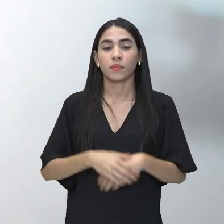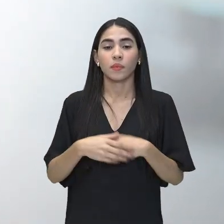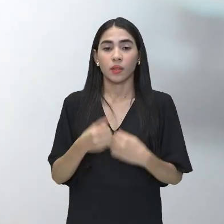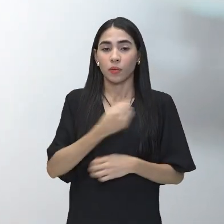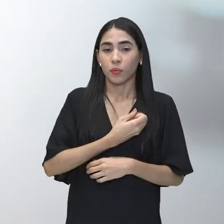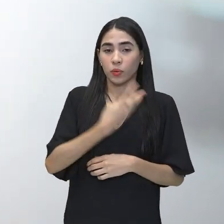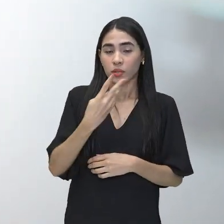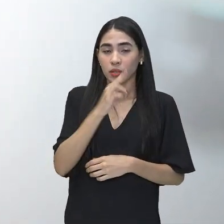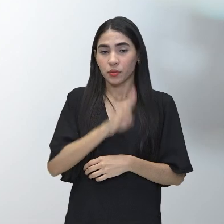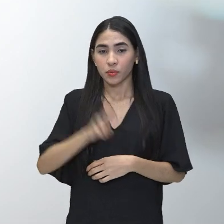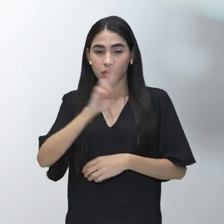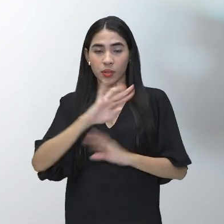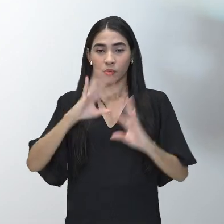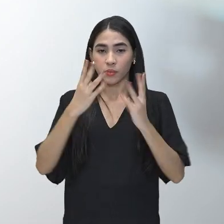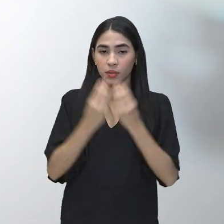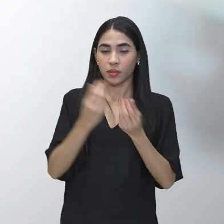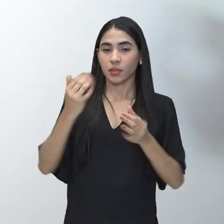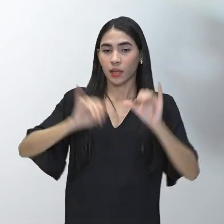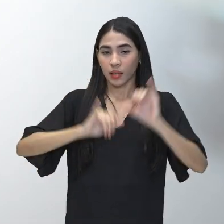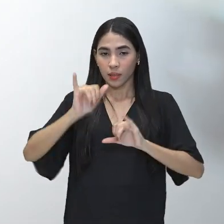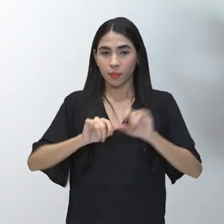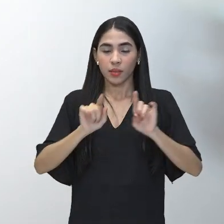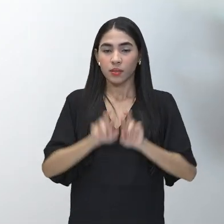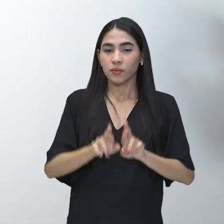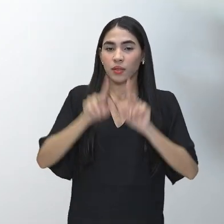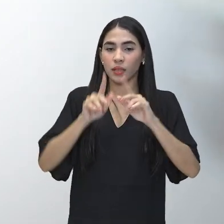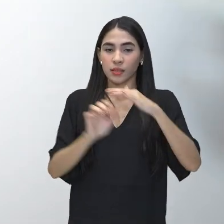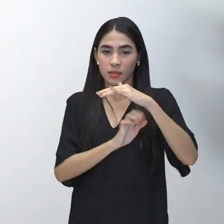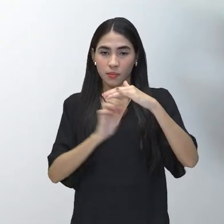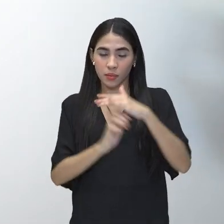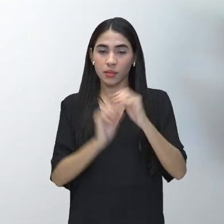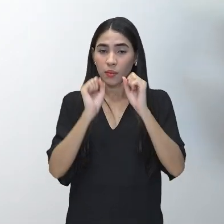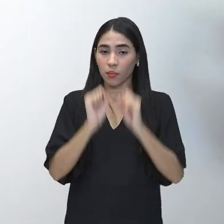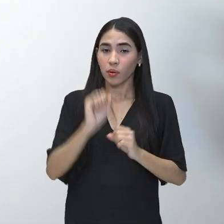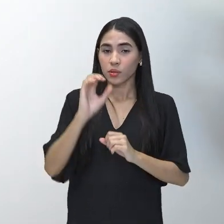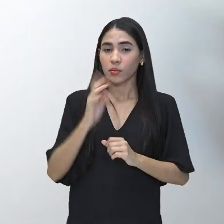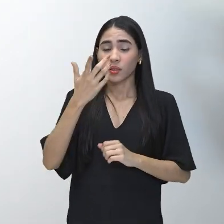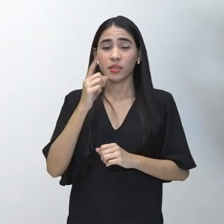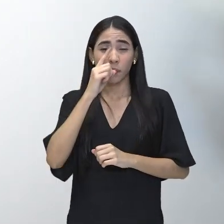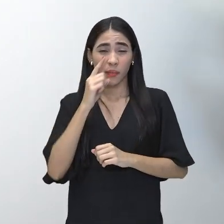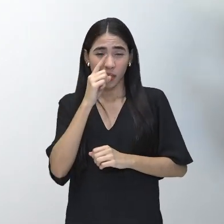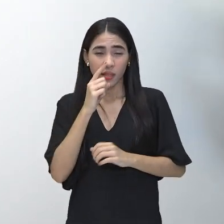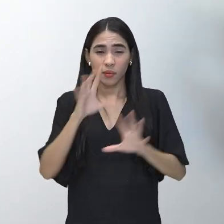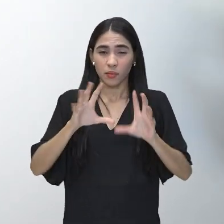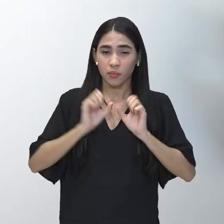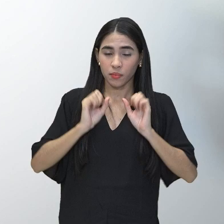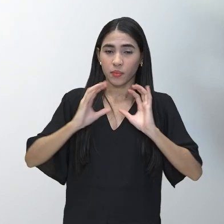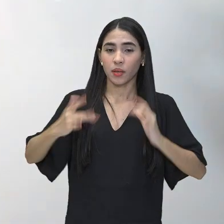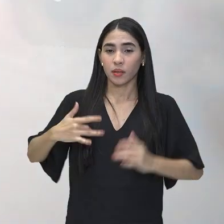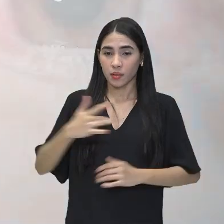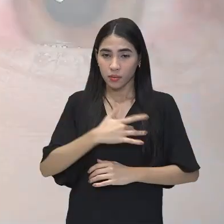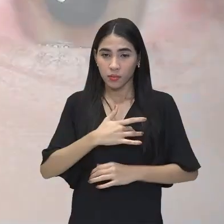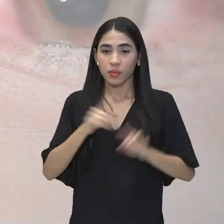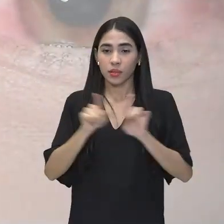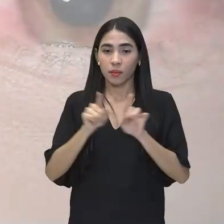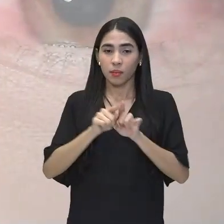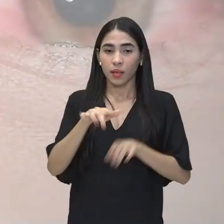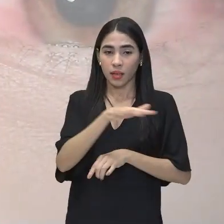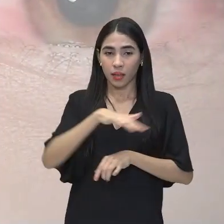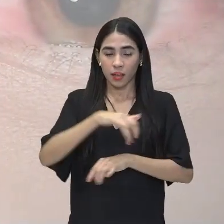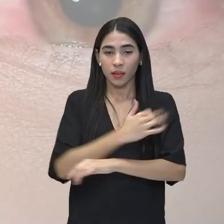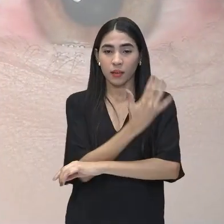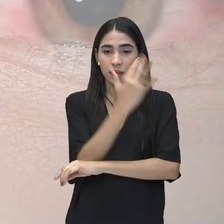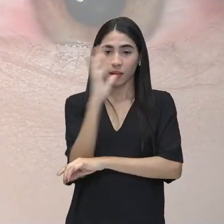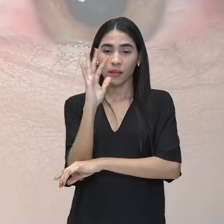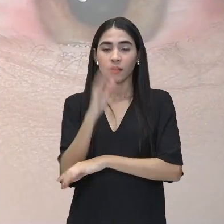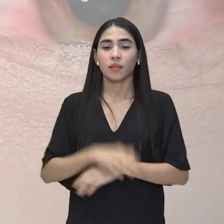dessas substâncias químicas por diferentes indústrias pode acarretar riscos à saúde humana e ao meio ambiente. Os fenóis